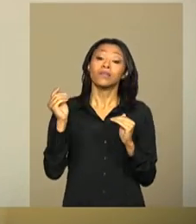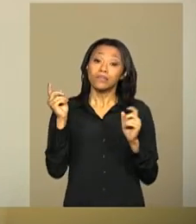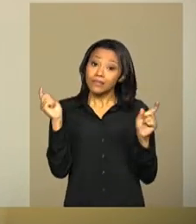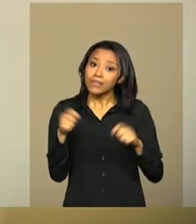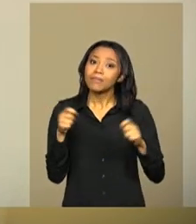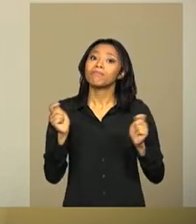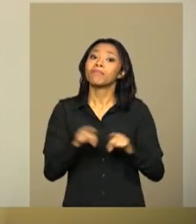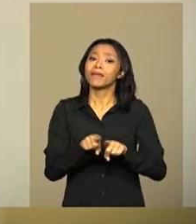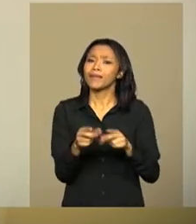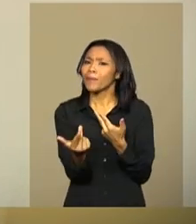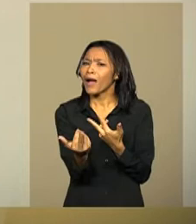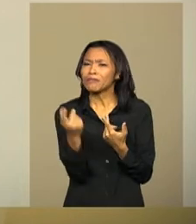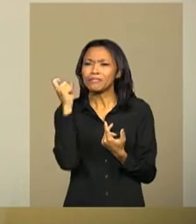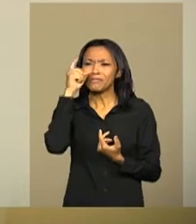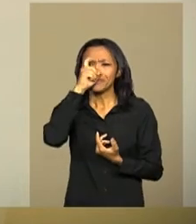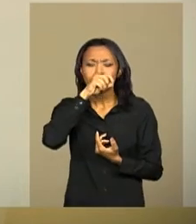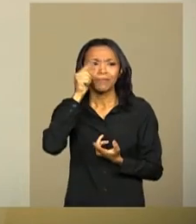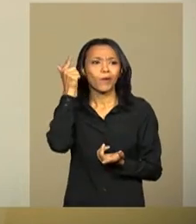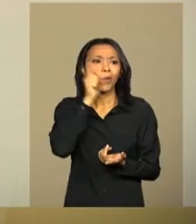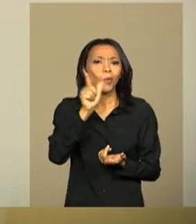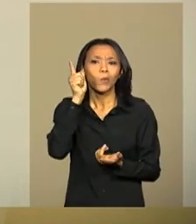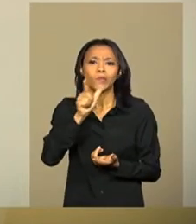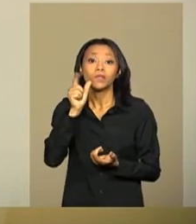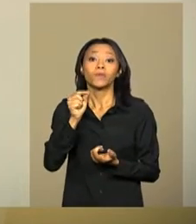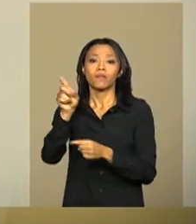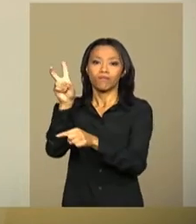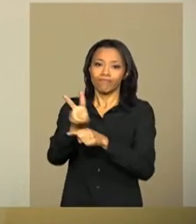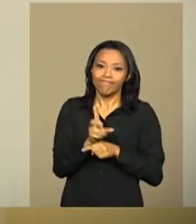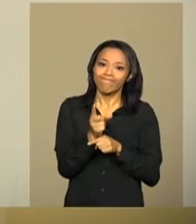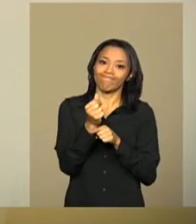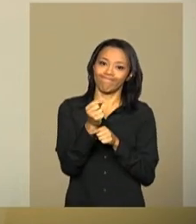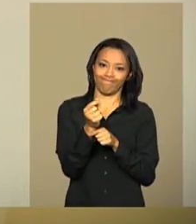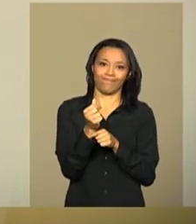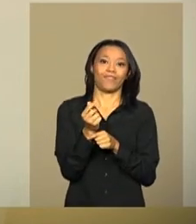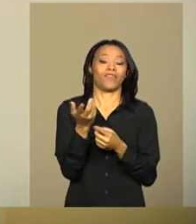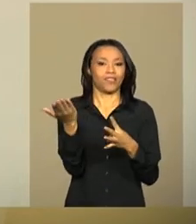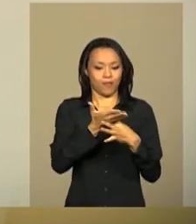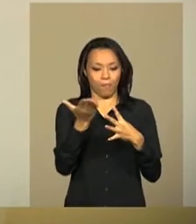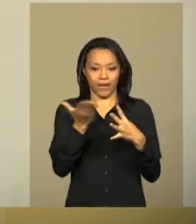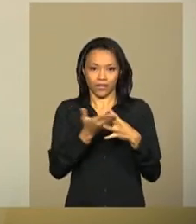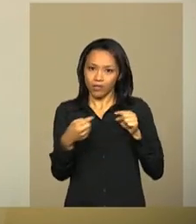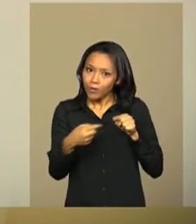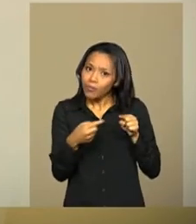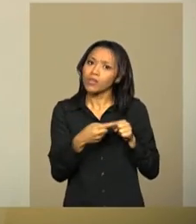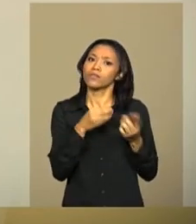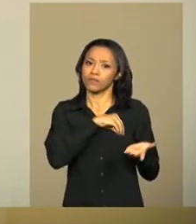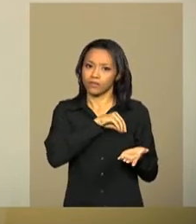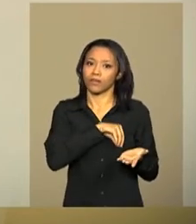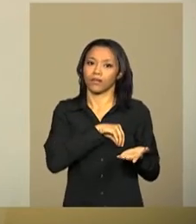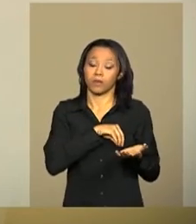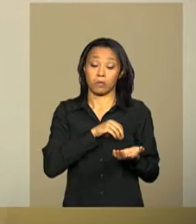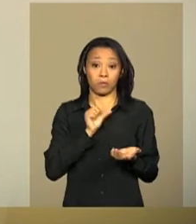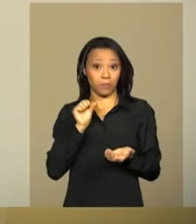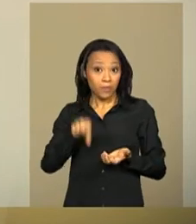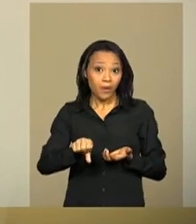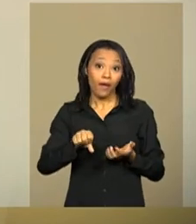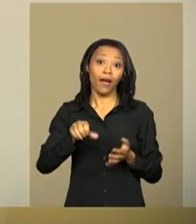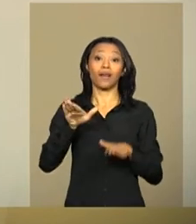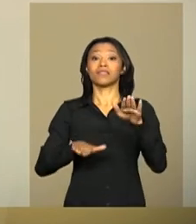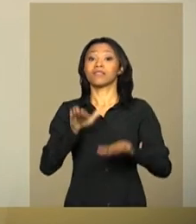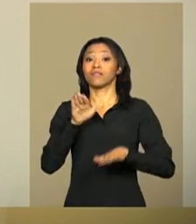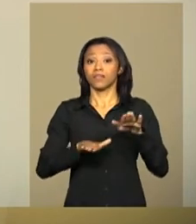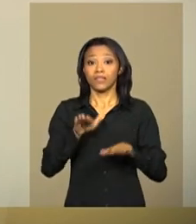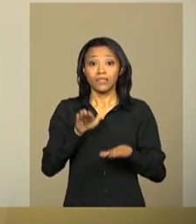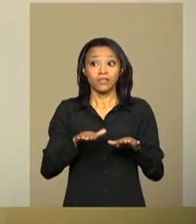tinham dificuldade para conseguir um financiamento com a ação que coubesse no bolso o pior às vezes